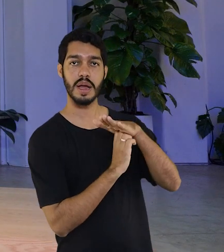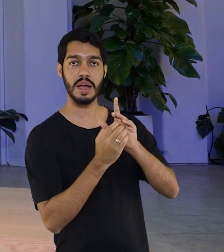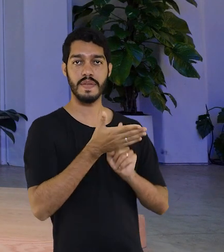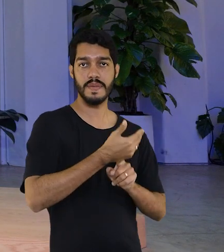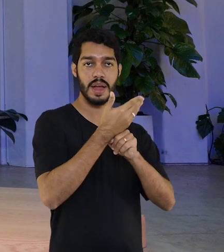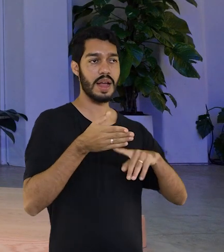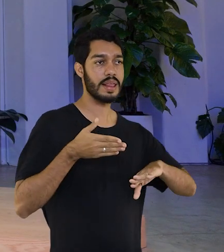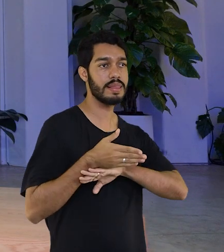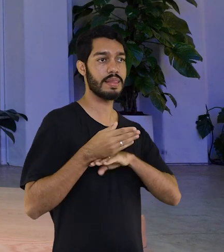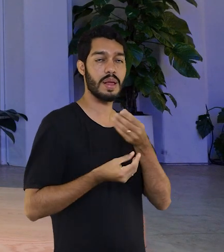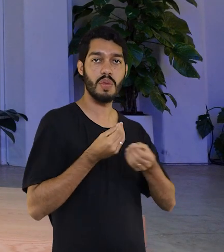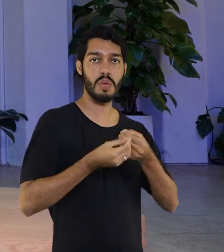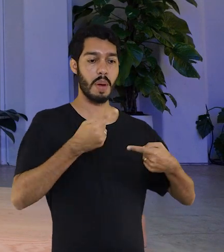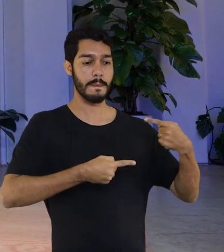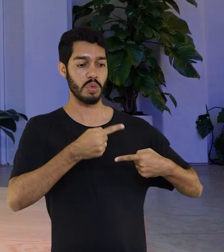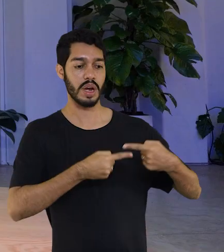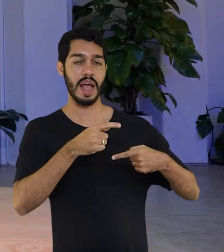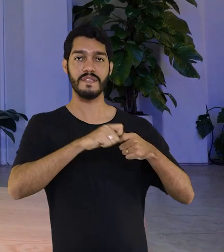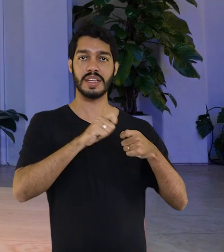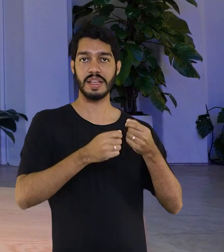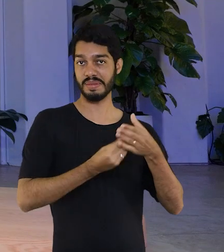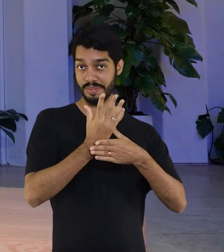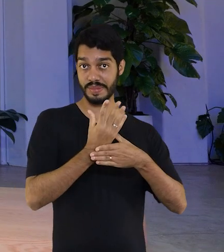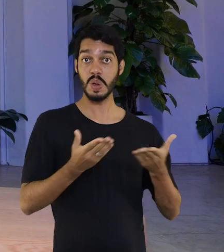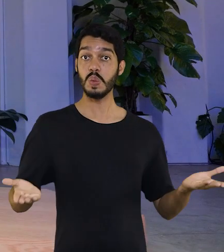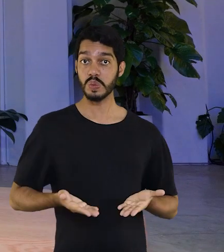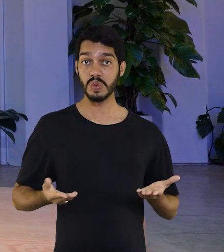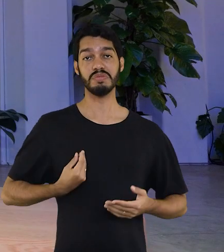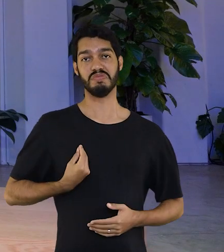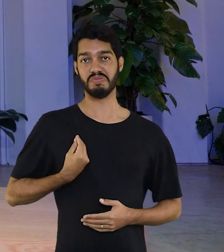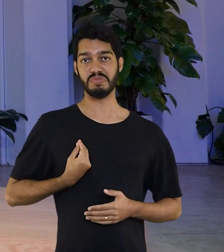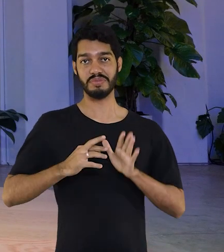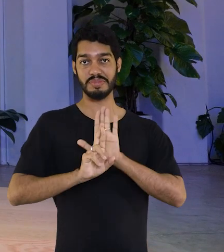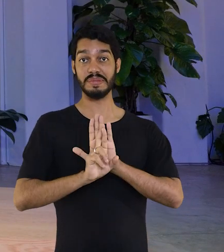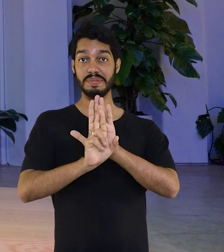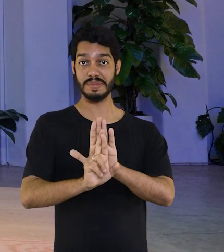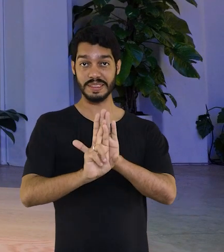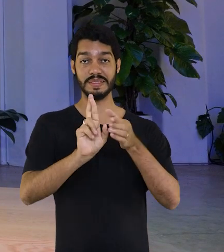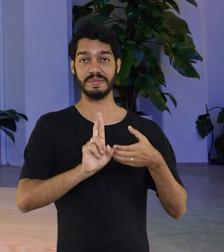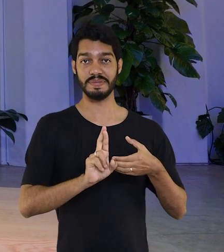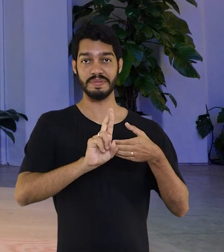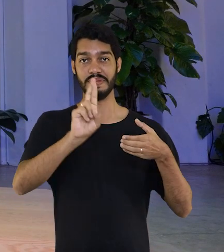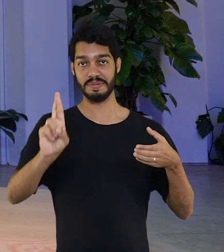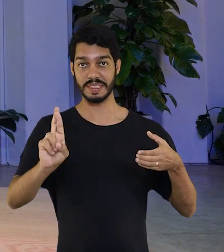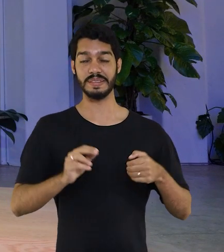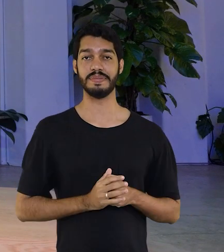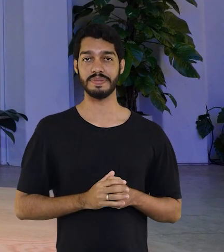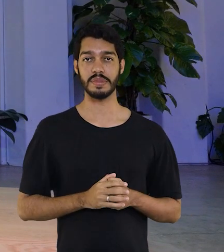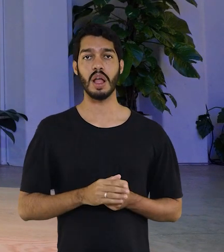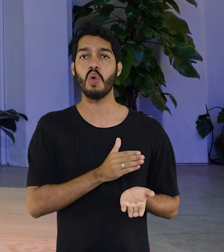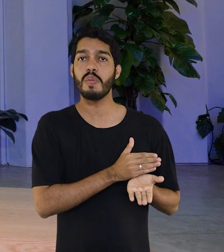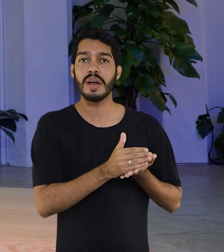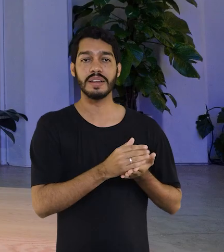a navegar em ambientes complexos de políticas e regulação, onde hoje ela atua como embaixadora. No início da carreira, integrou o time inicial